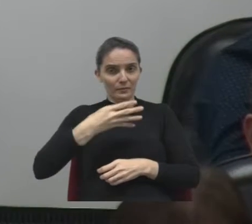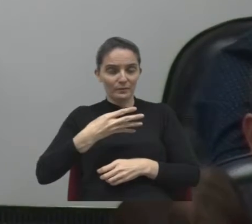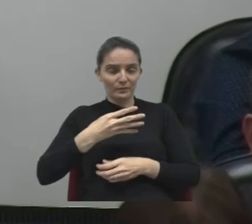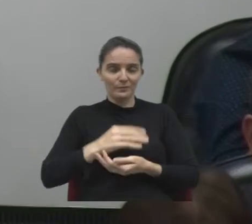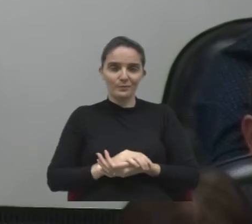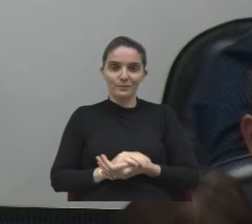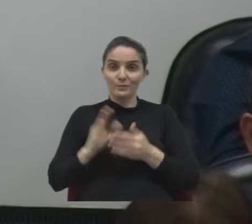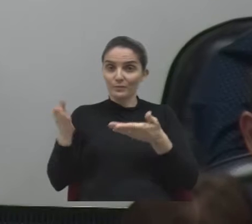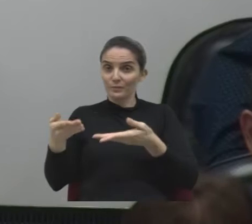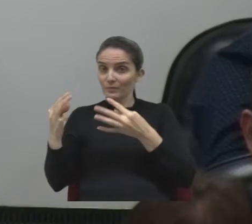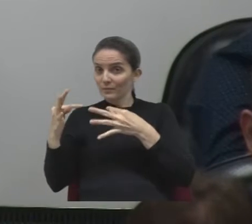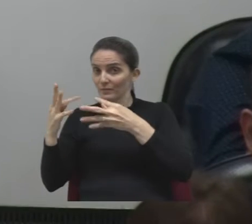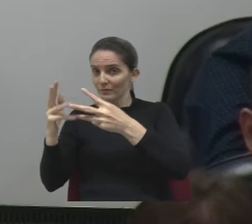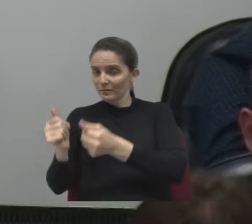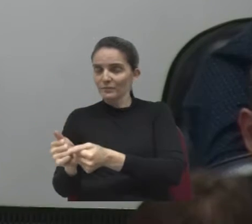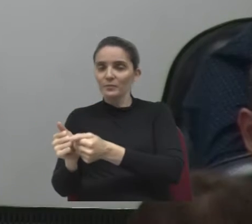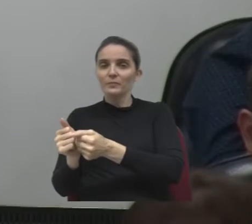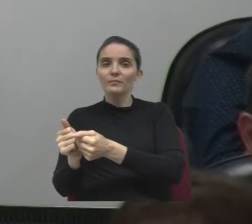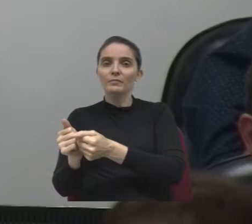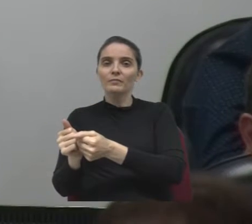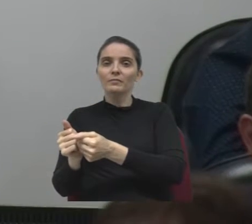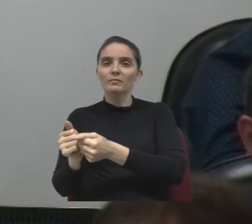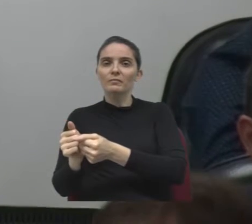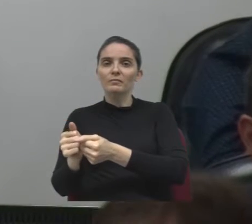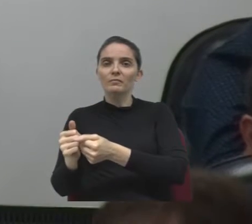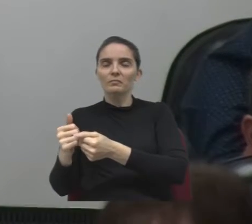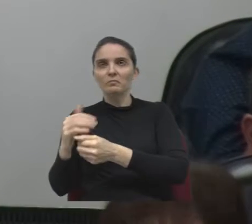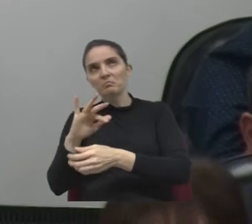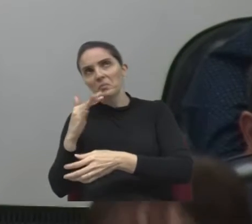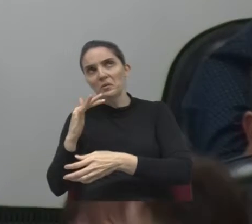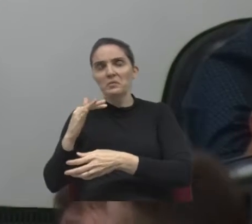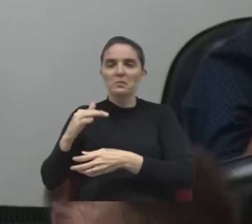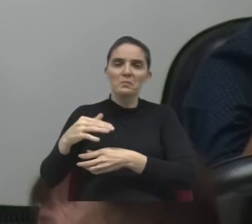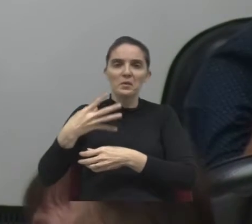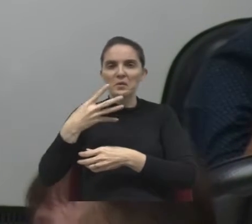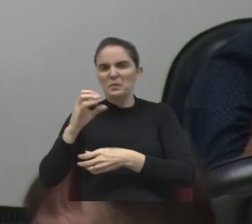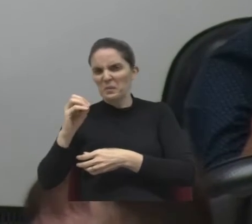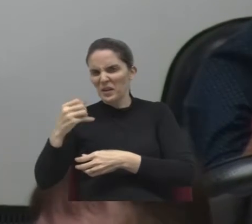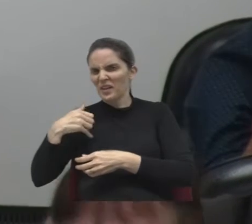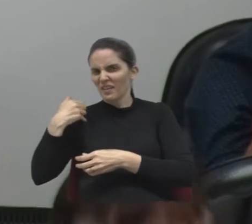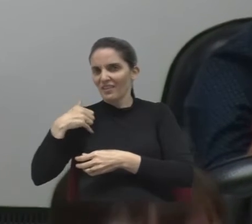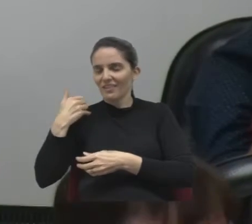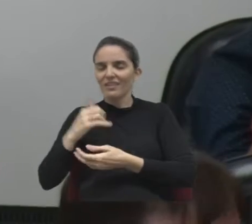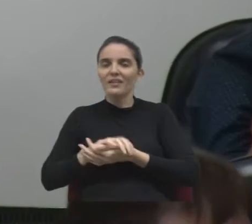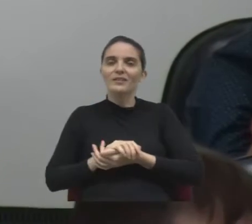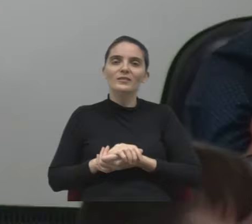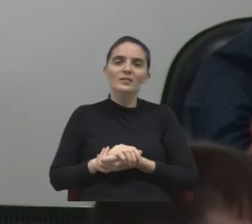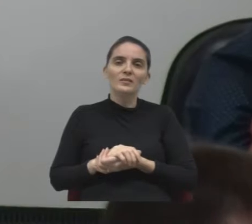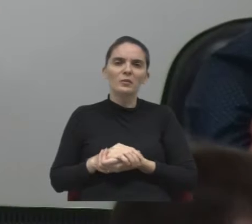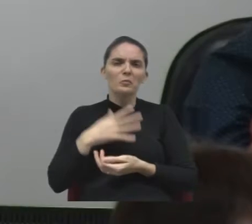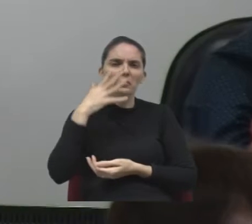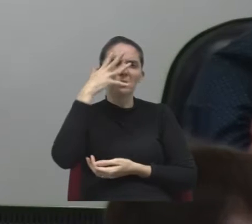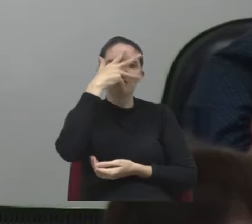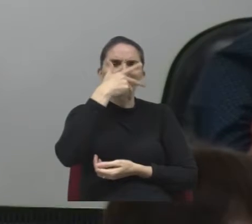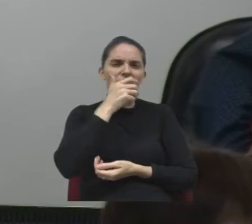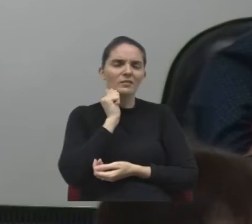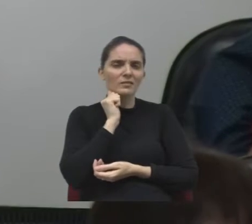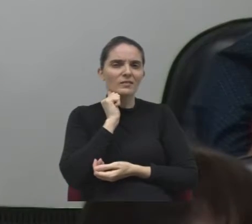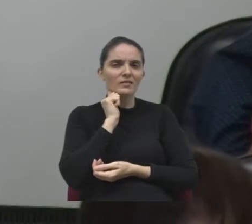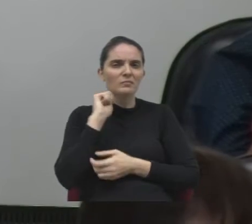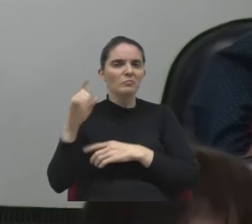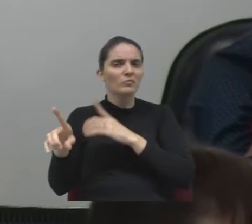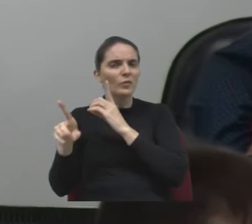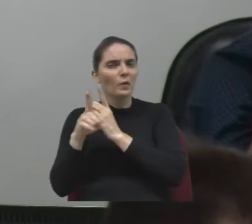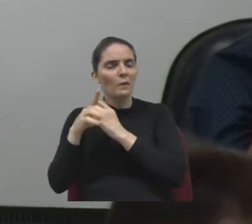nós, já na faixa dos 40 e lá vai cacetada, é muito bonito poder reencontrar as pessoas. E